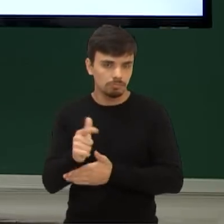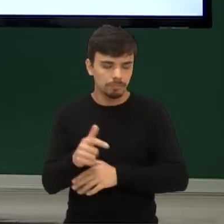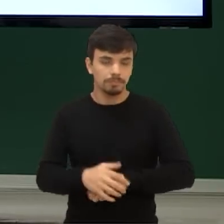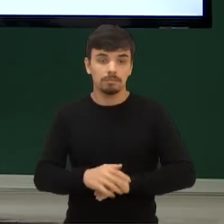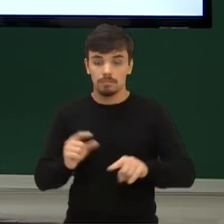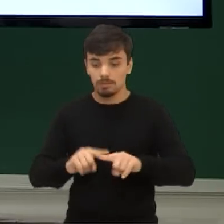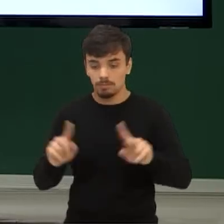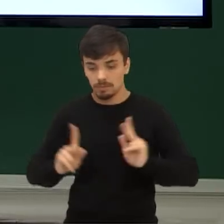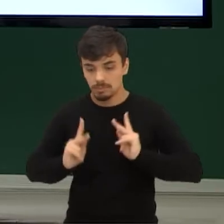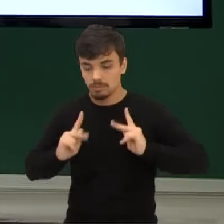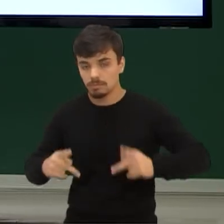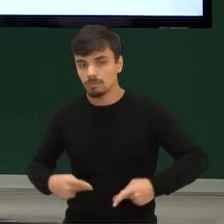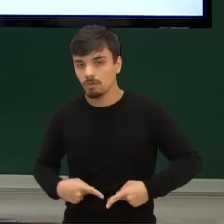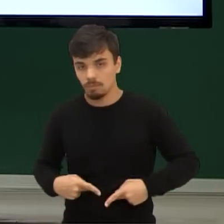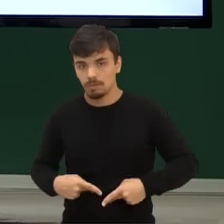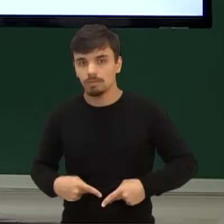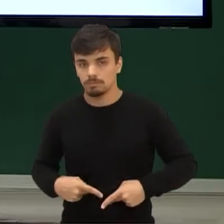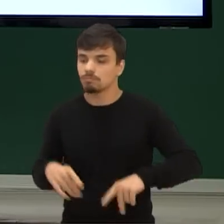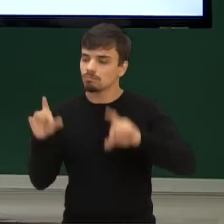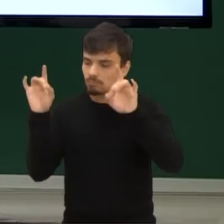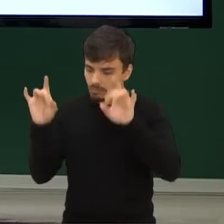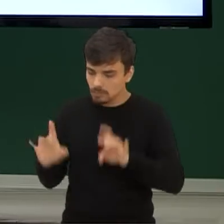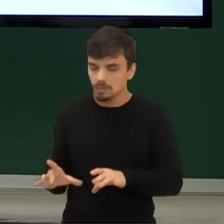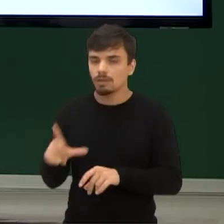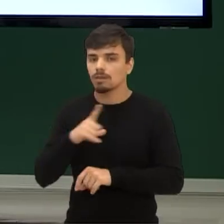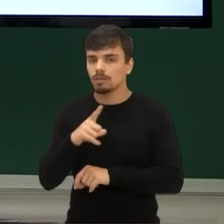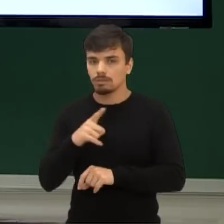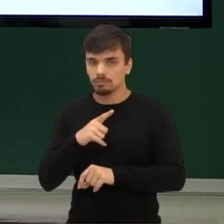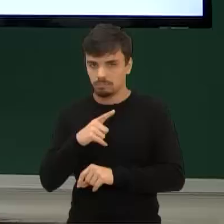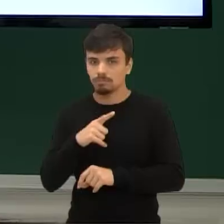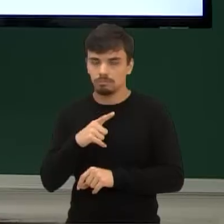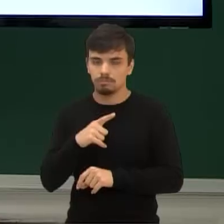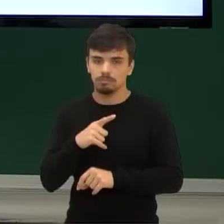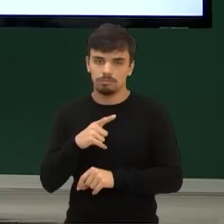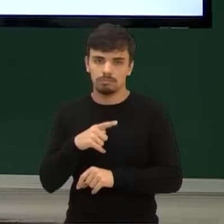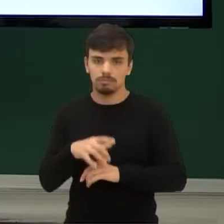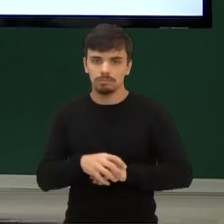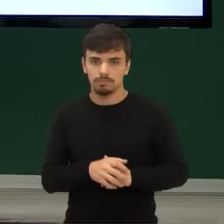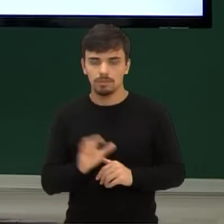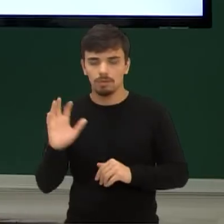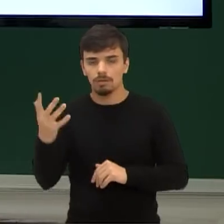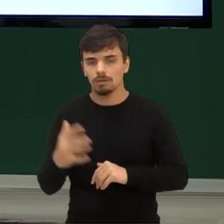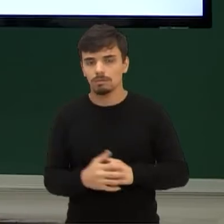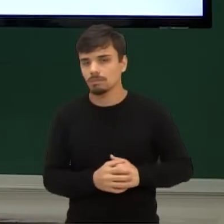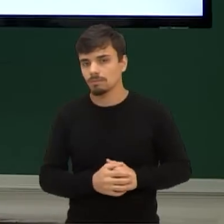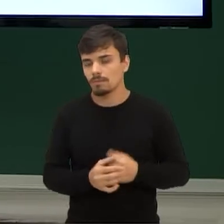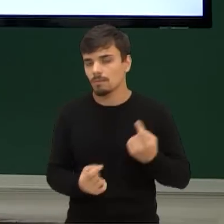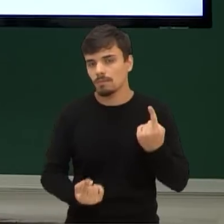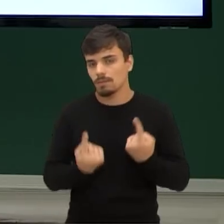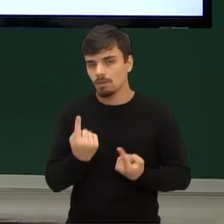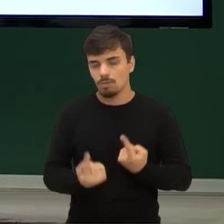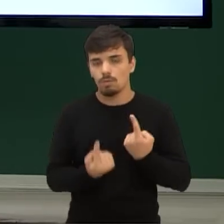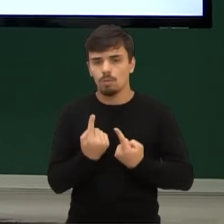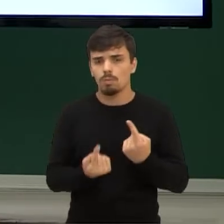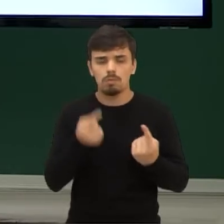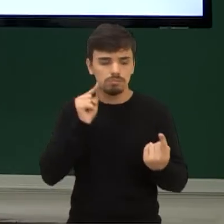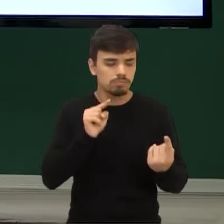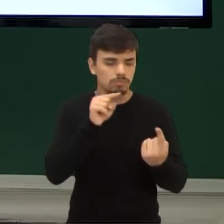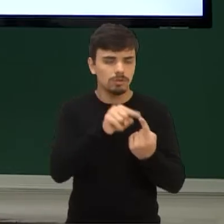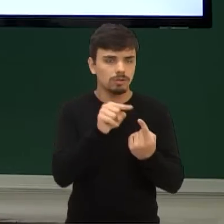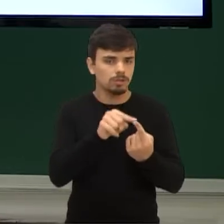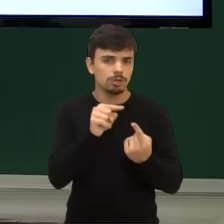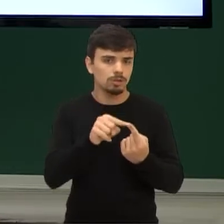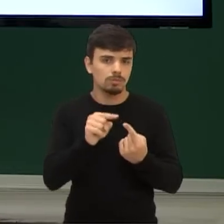humana, especificamente falando, sim, existe o ato sexual. Qual é a finalidade do ato